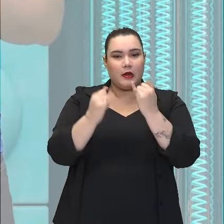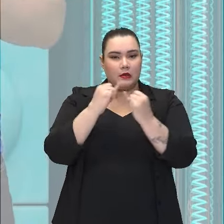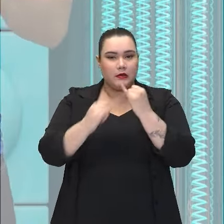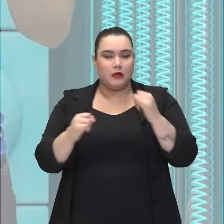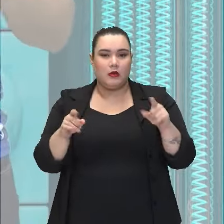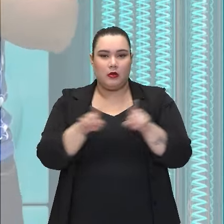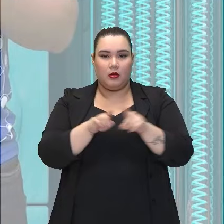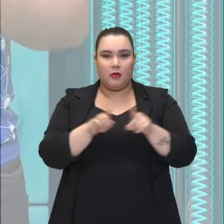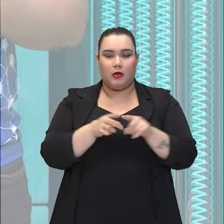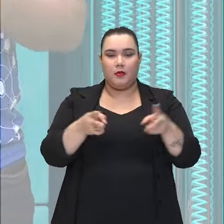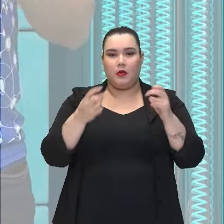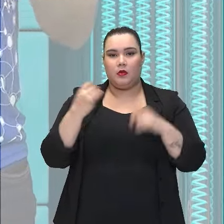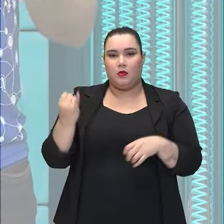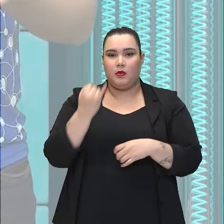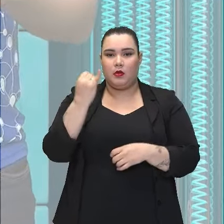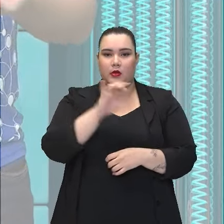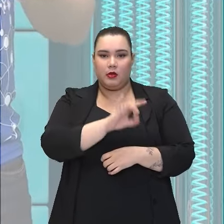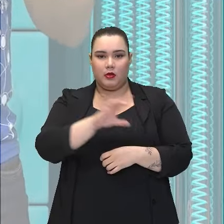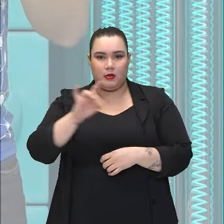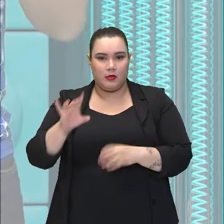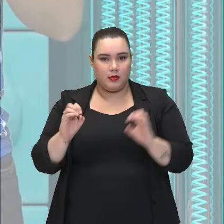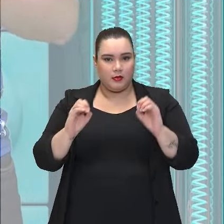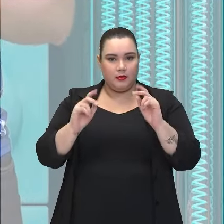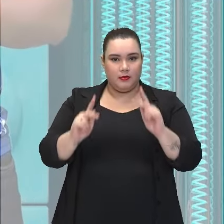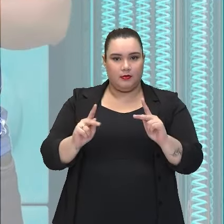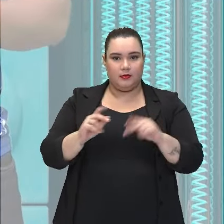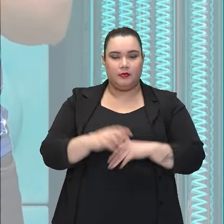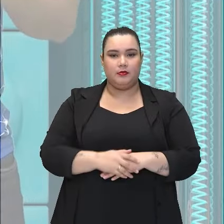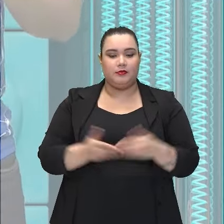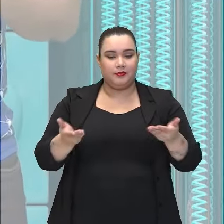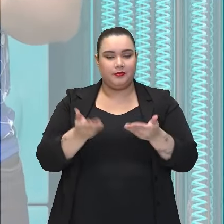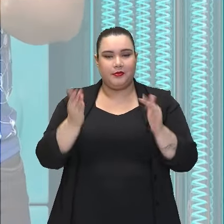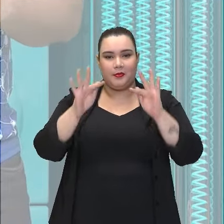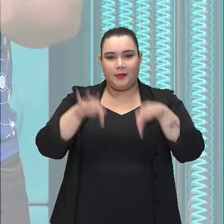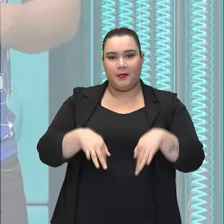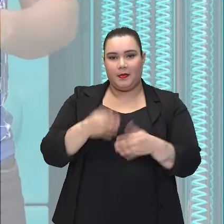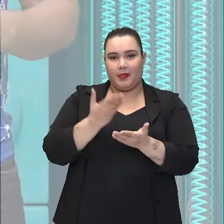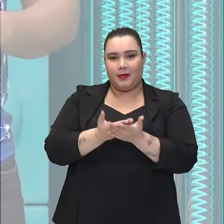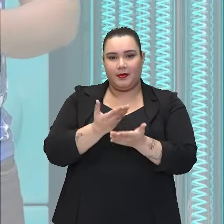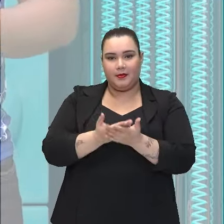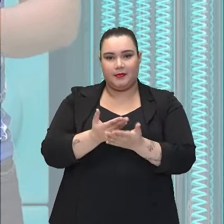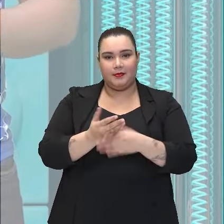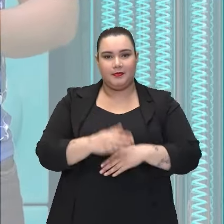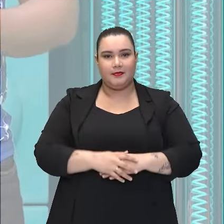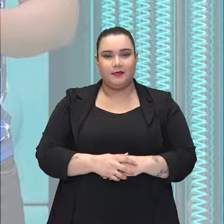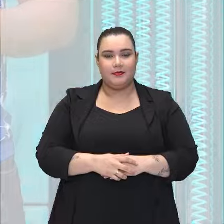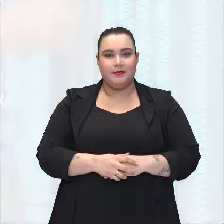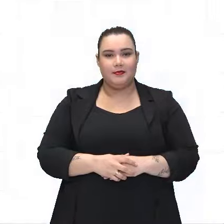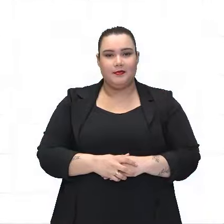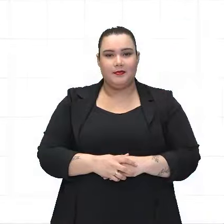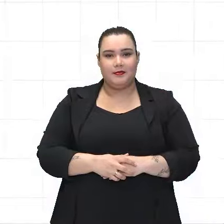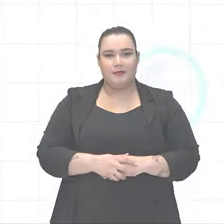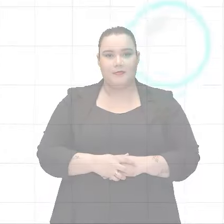vimos aí a importância de cada um, certo? Então nós vamos encerrar o nosso momento de aula aqui.